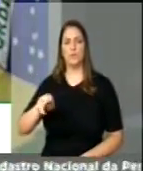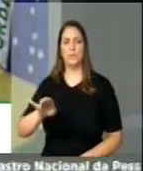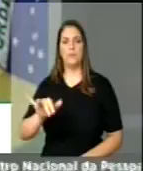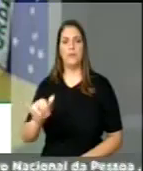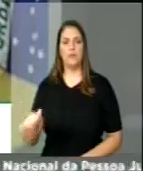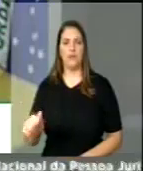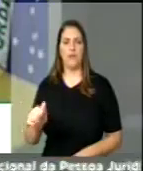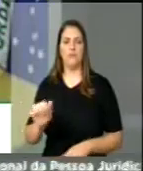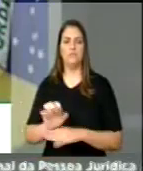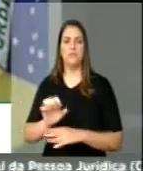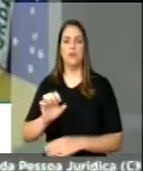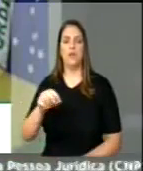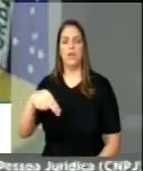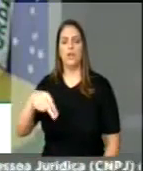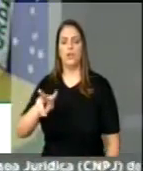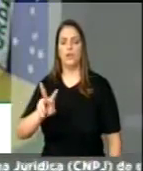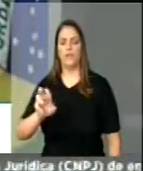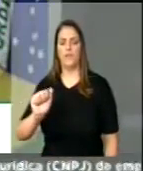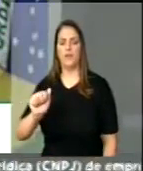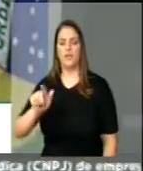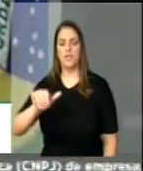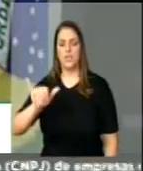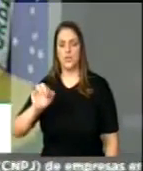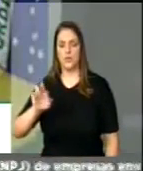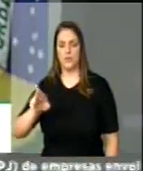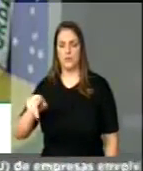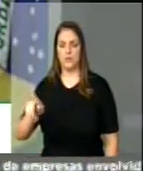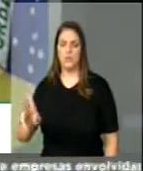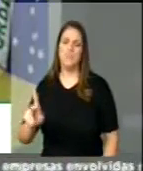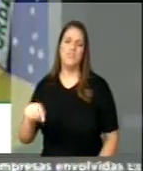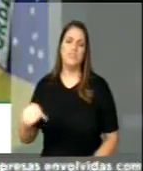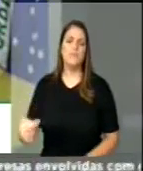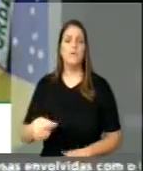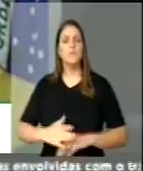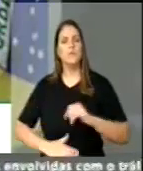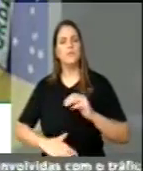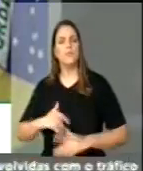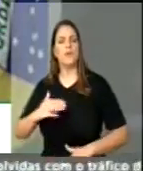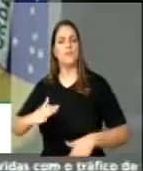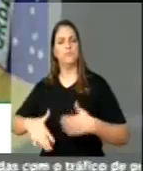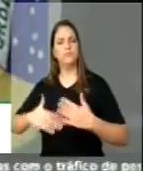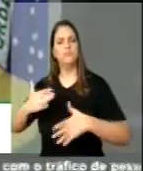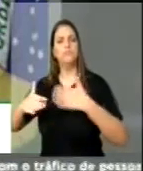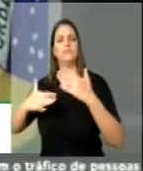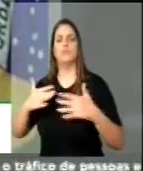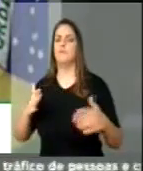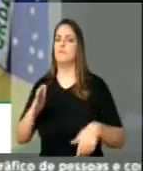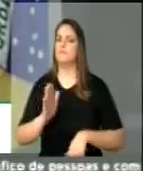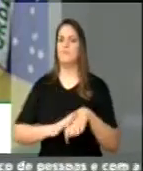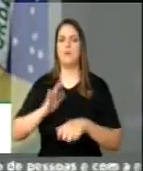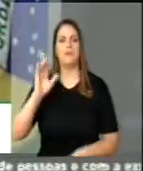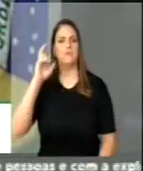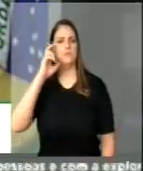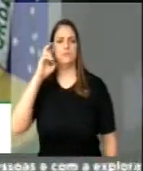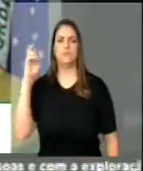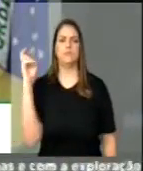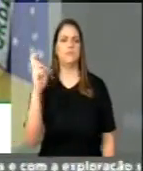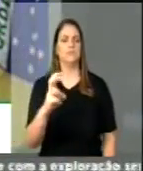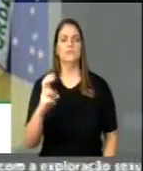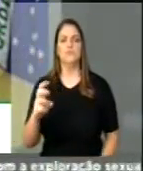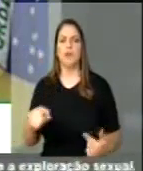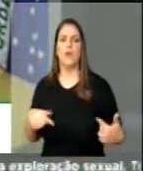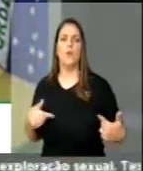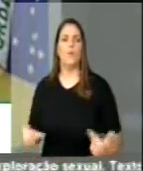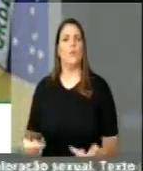então, construiu trajetória profissional que o levou a ser considerado o mais ferrenho, inteligente e polêmico defensor do